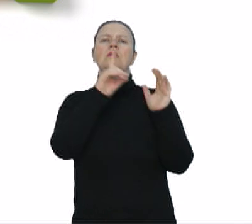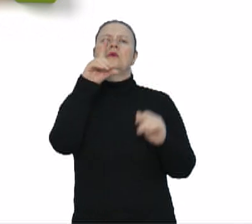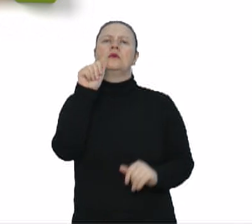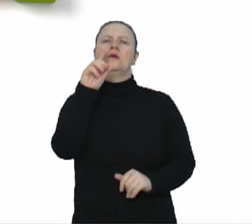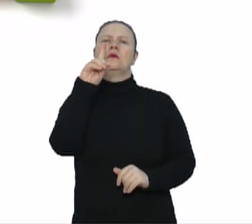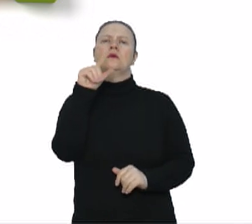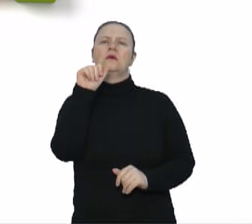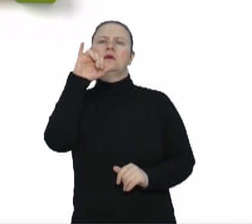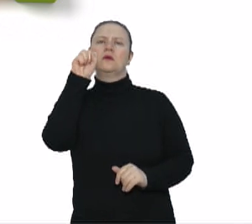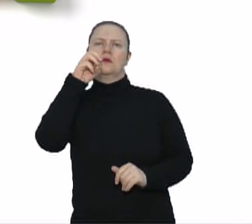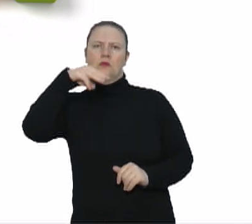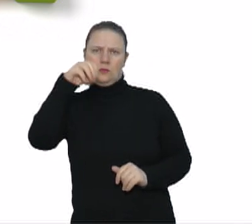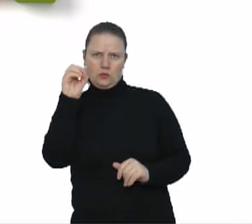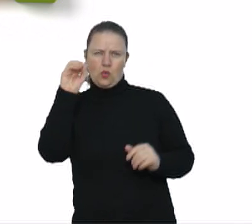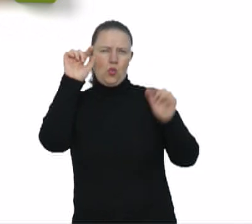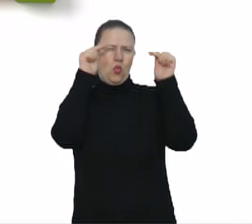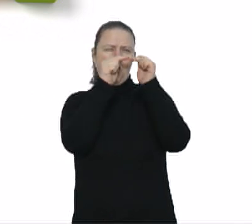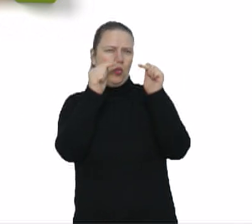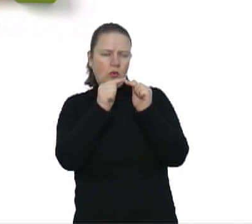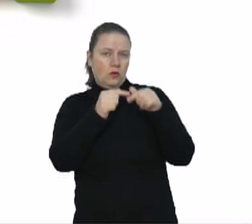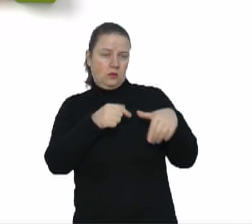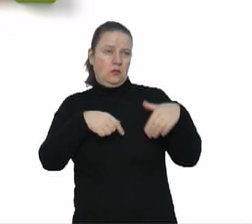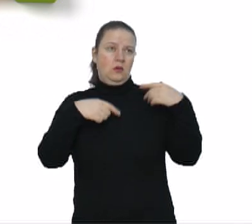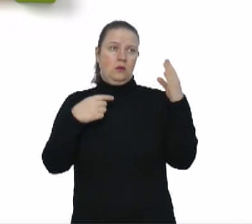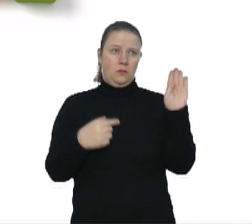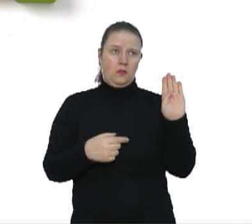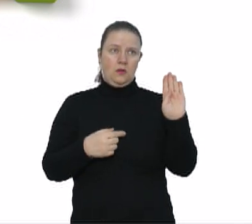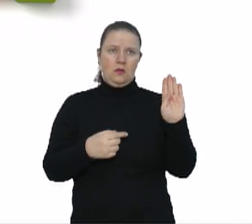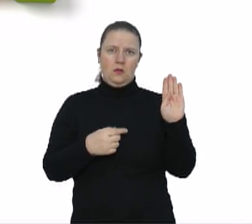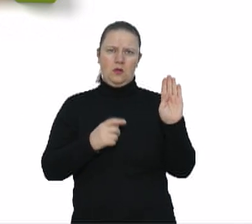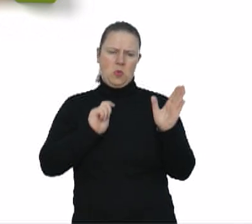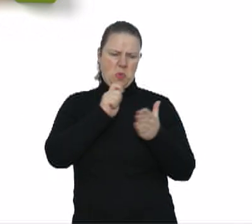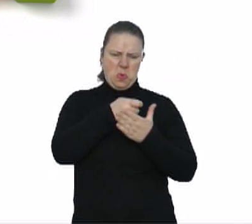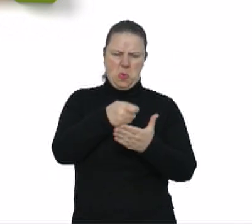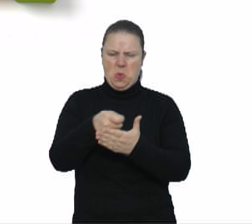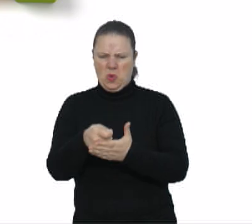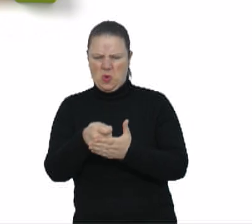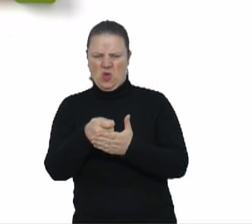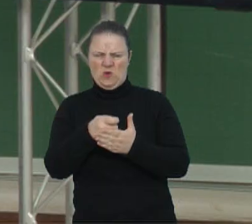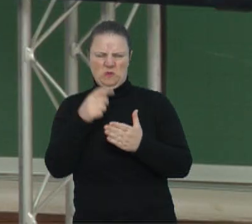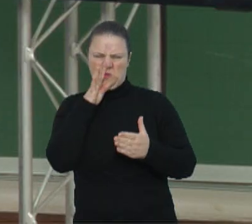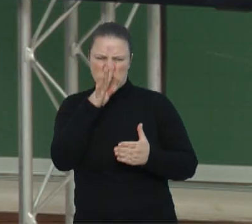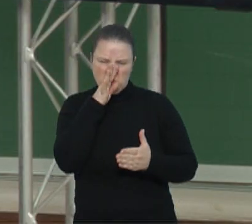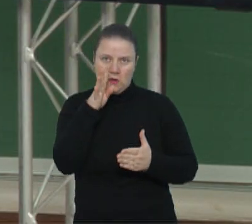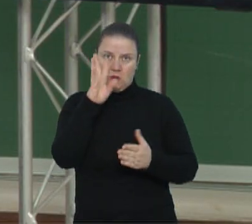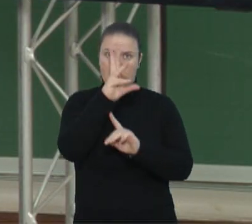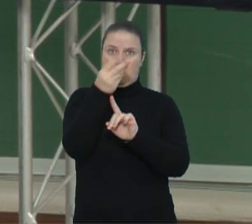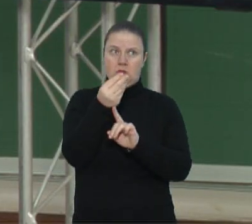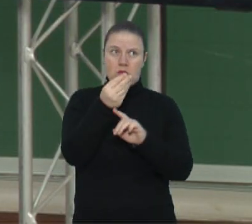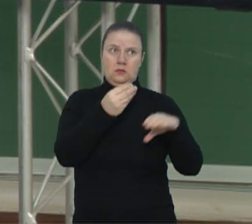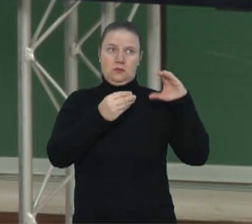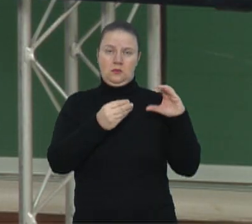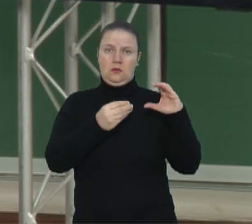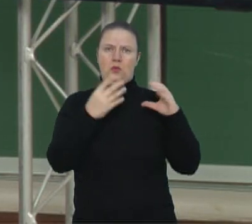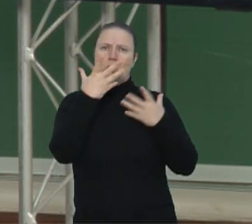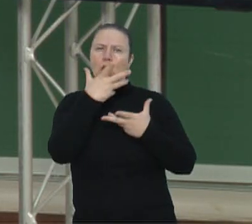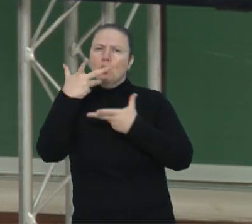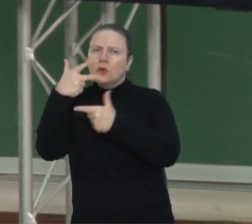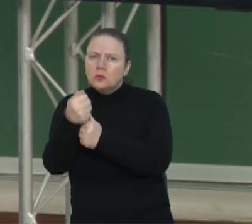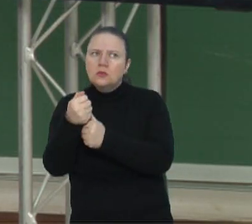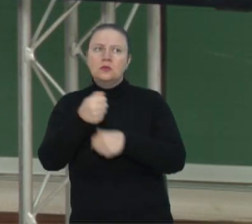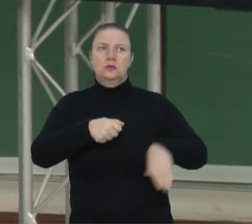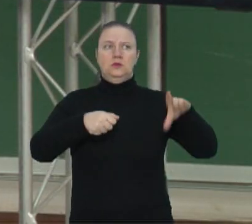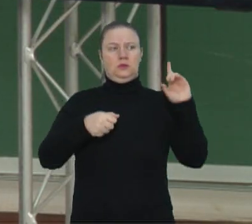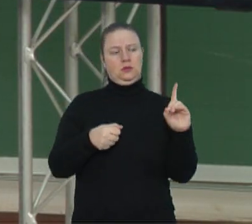dadaísmo? A coerência. B, contestar radicalmente a arte. C, ser bastante atrativo. D,